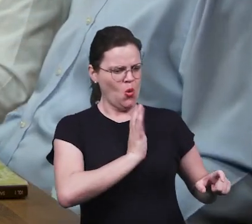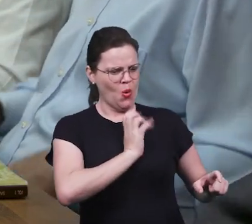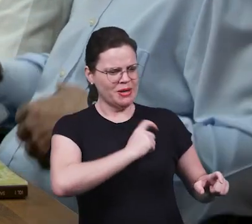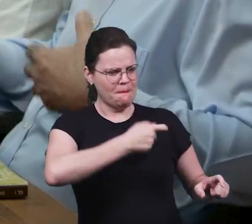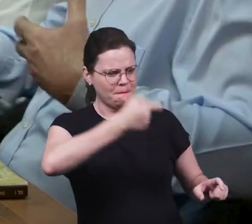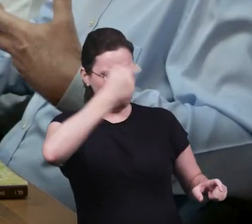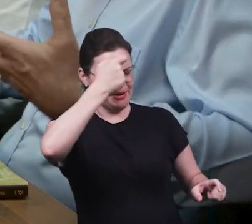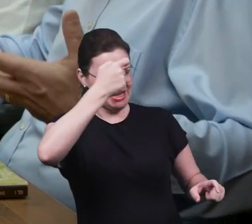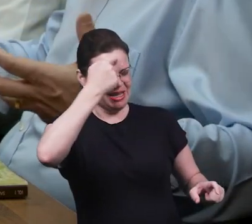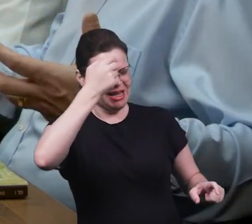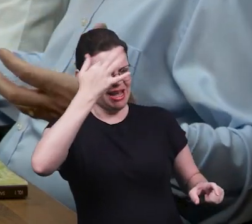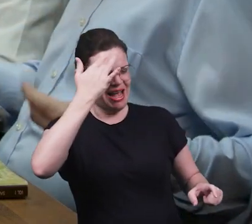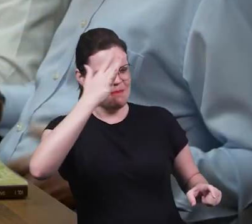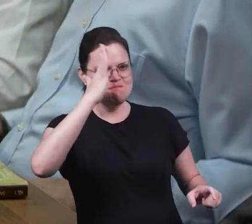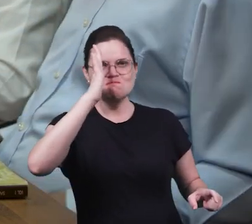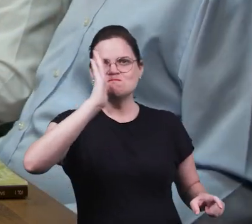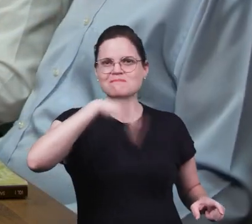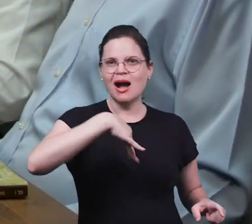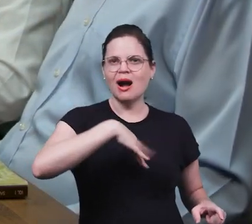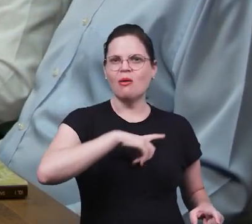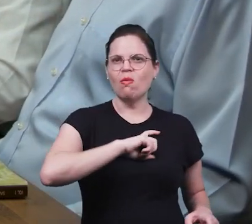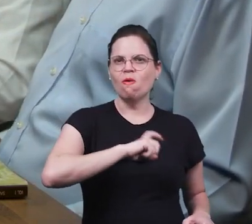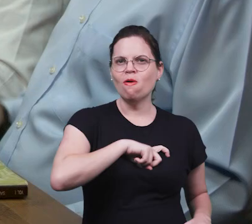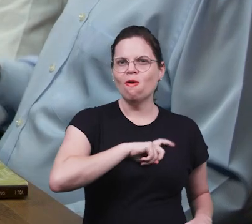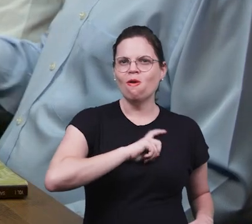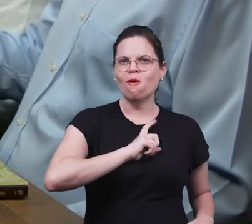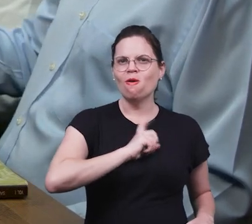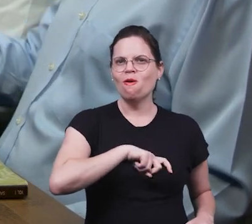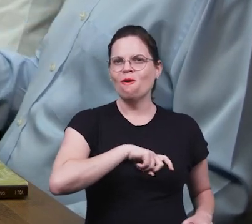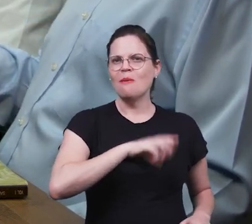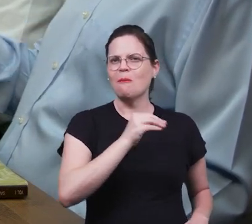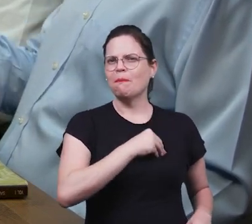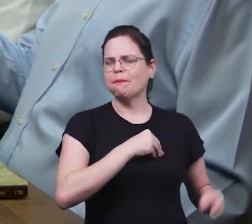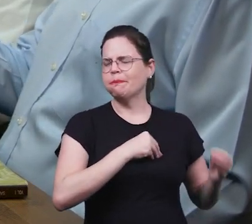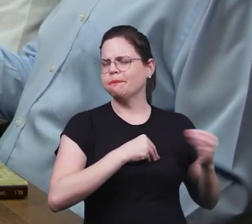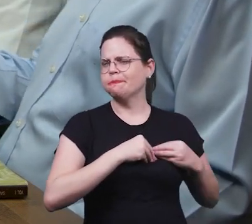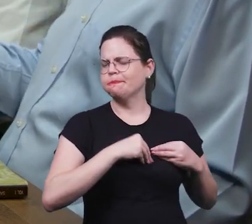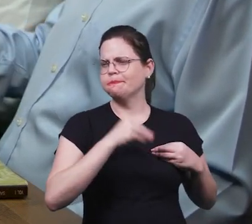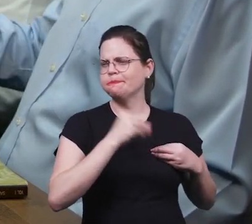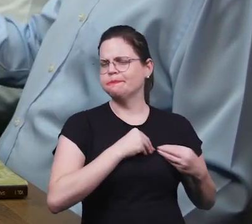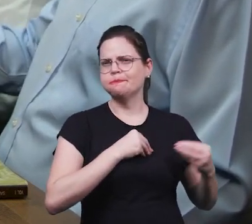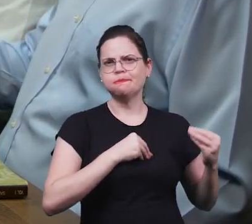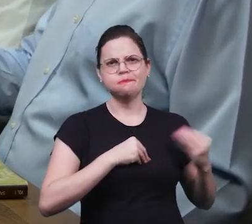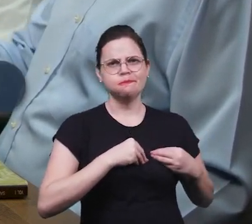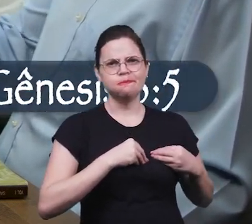né? Então era uma geração corrompida, mas há um